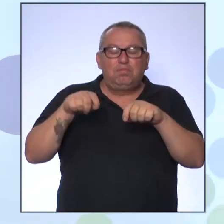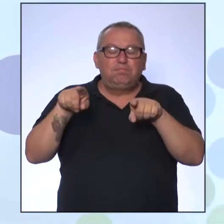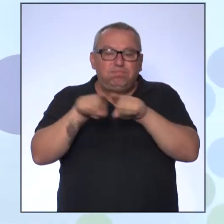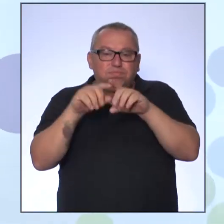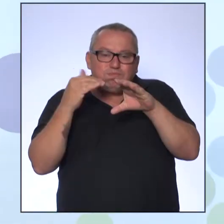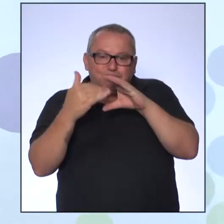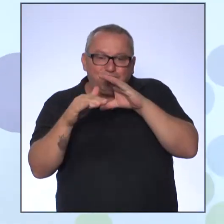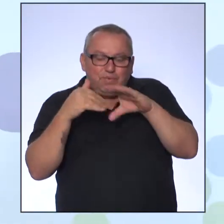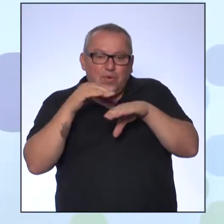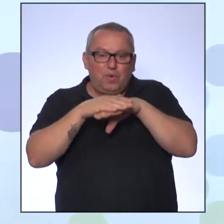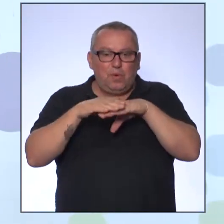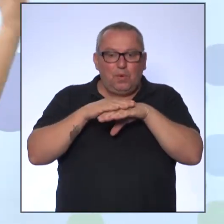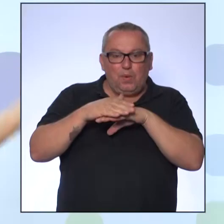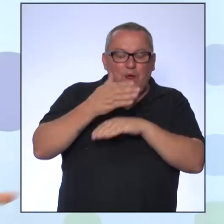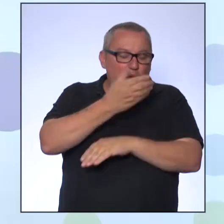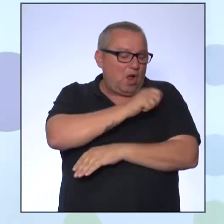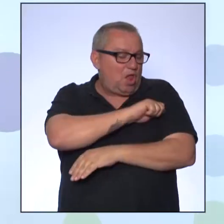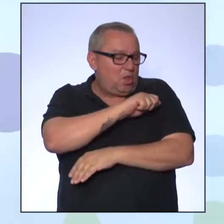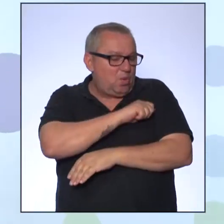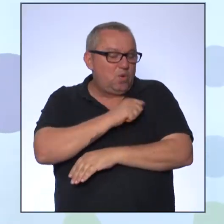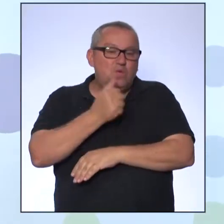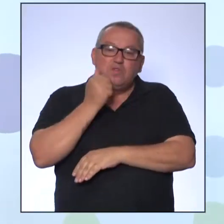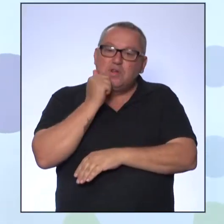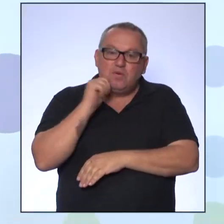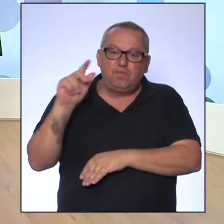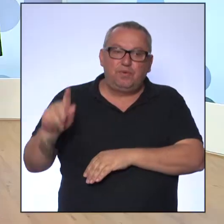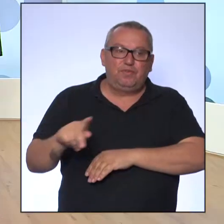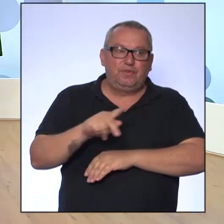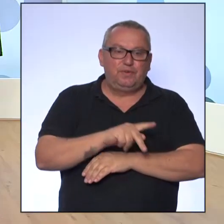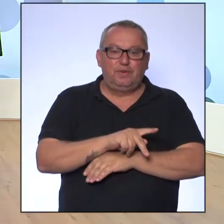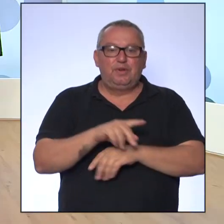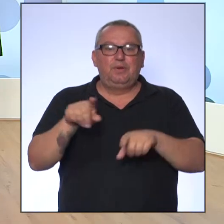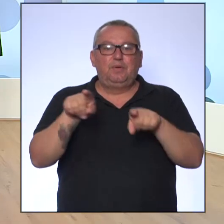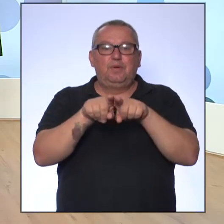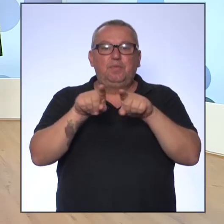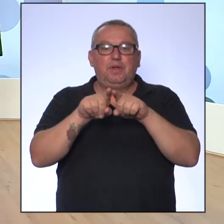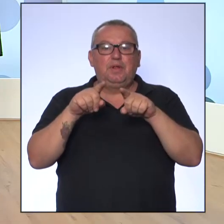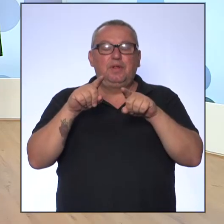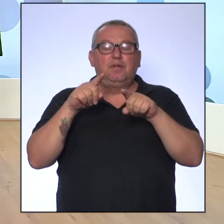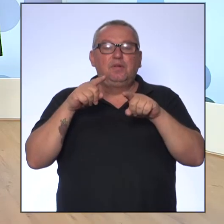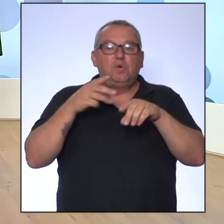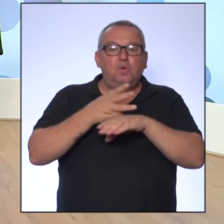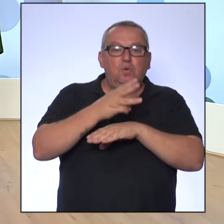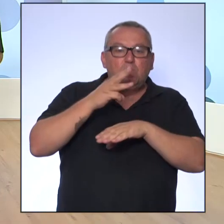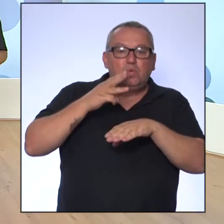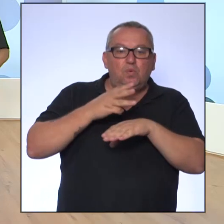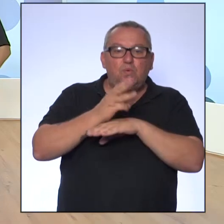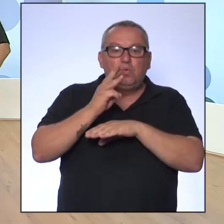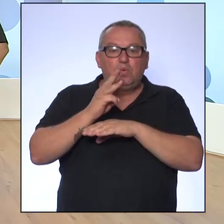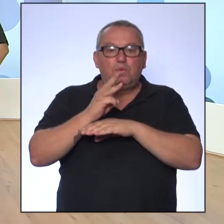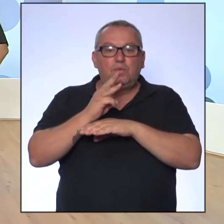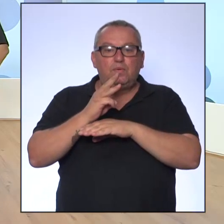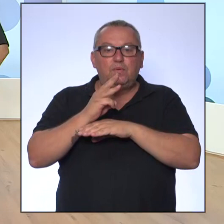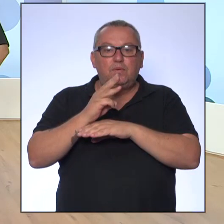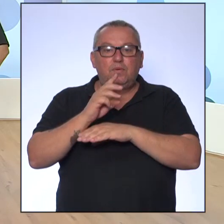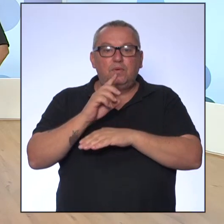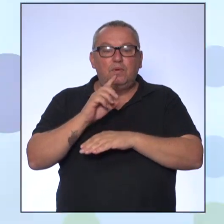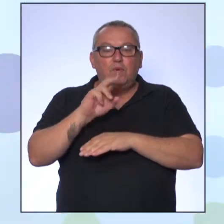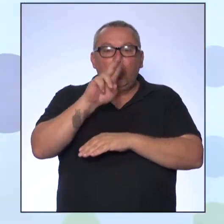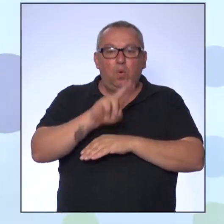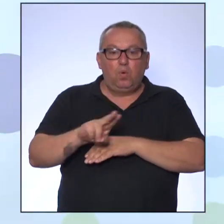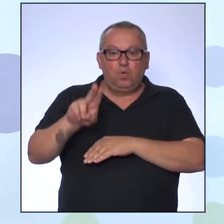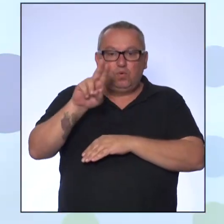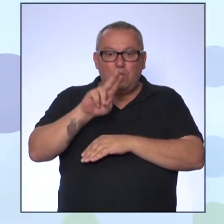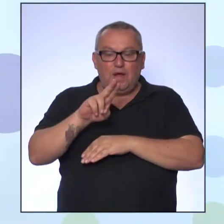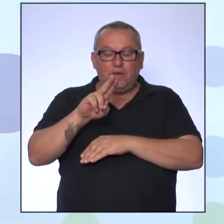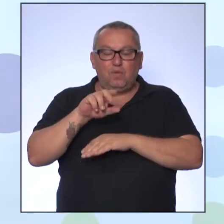nossa equipe, com os nossos alunos, com cientistas, com professores, enviando mensagens para o nosso usuário